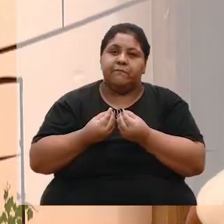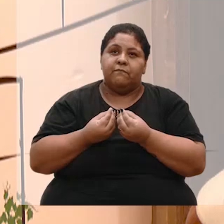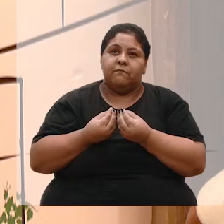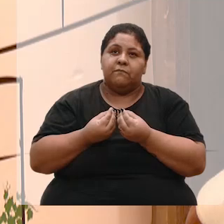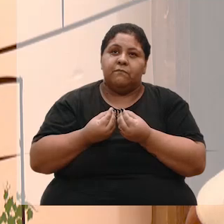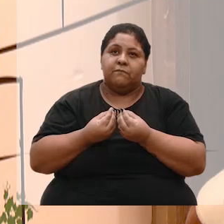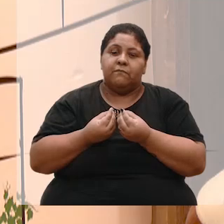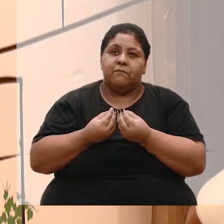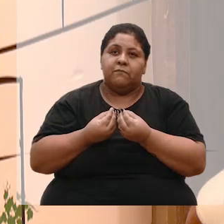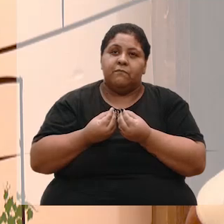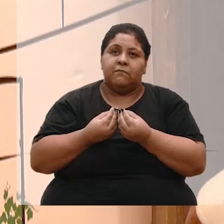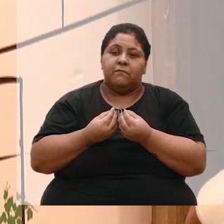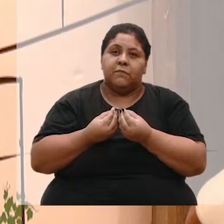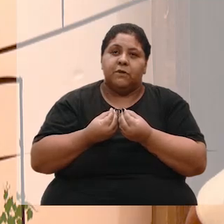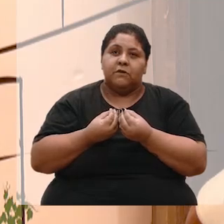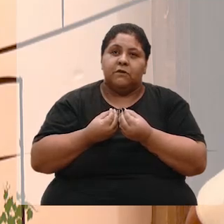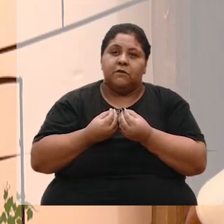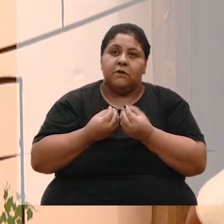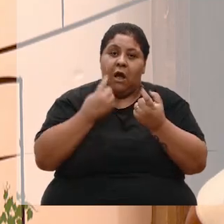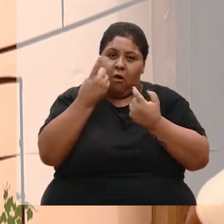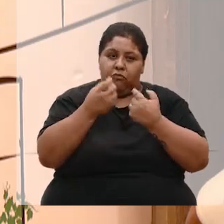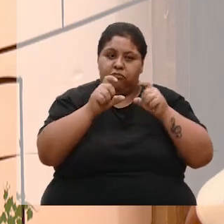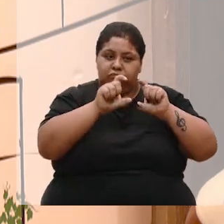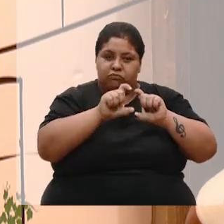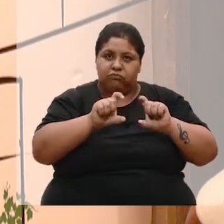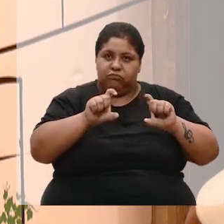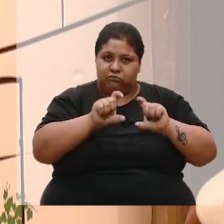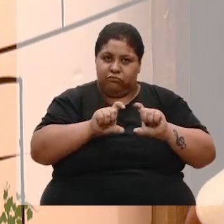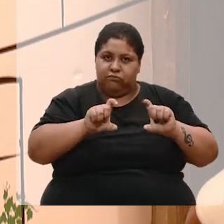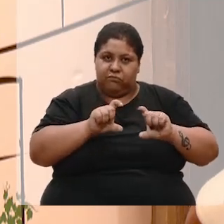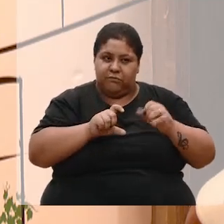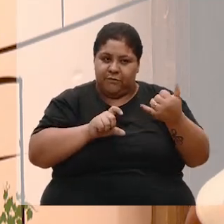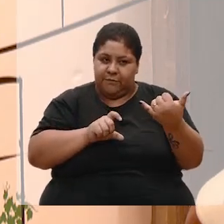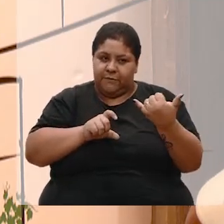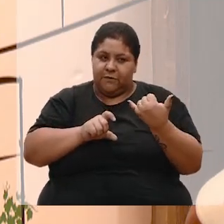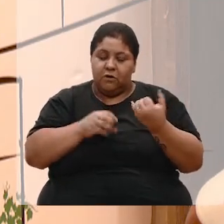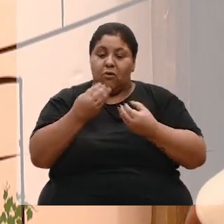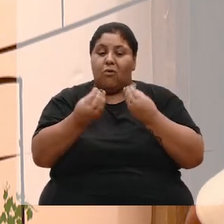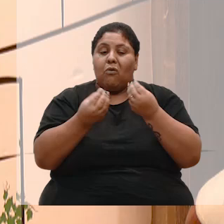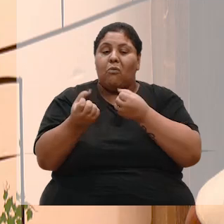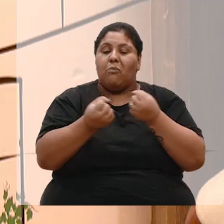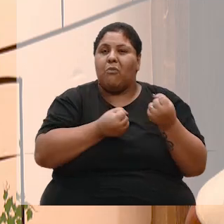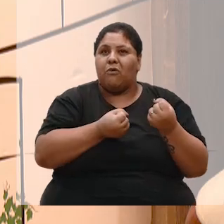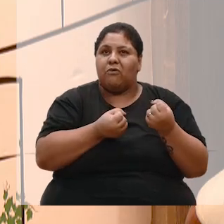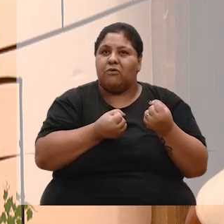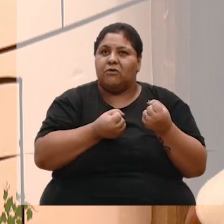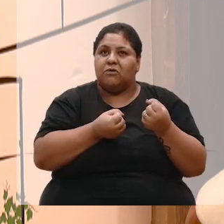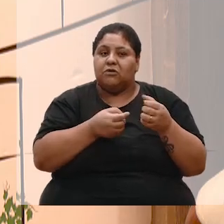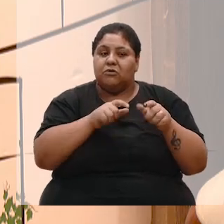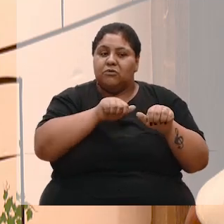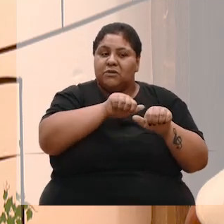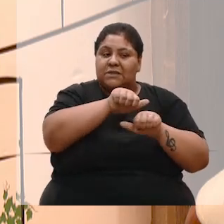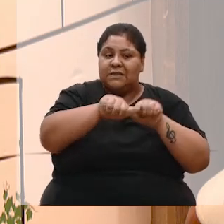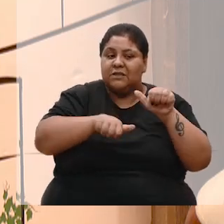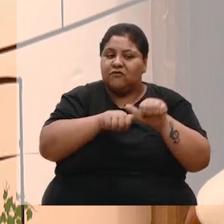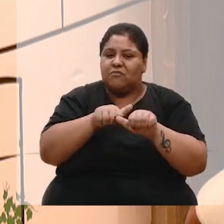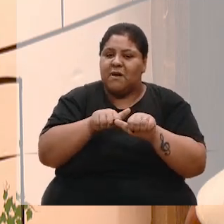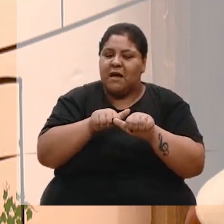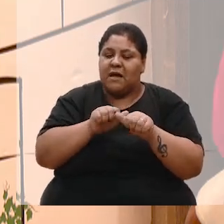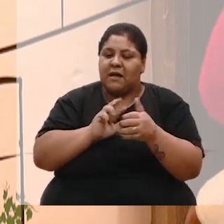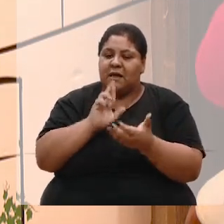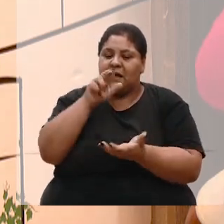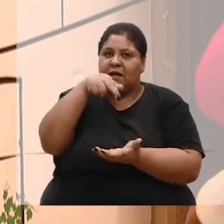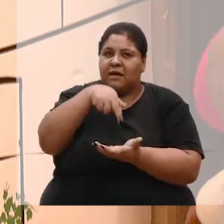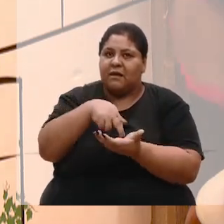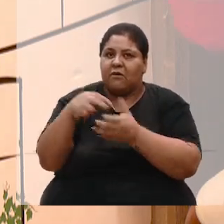ali. Então, alguns pedaços ali, ela me falava. E assim, como que eu posso chegar e transformar isso em realidades